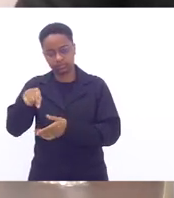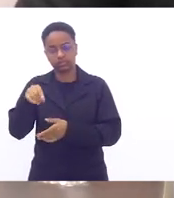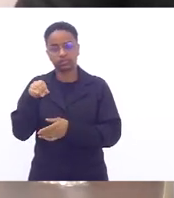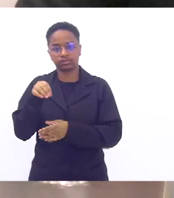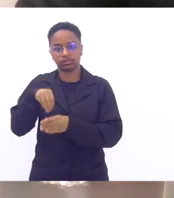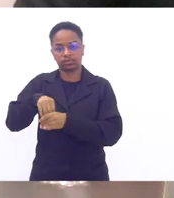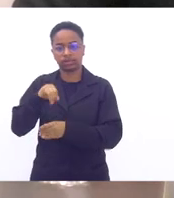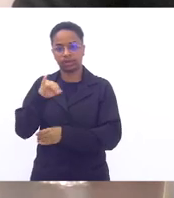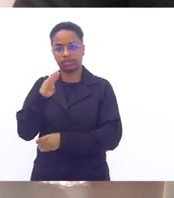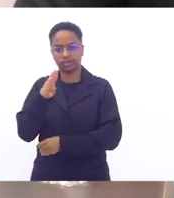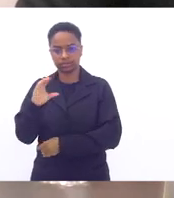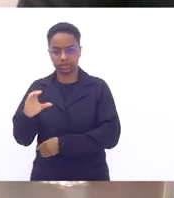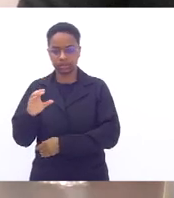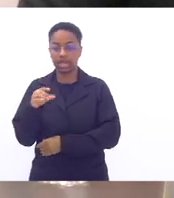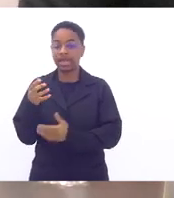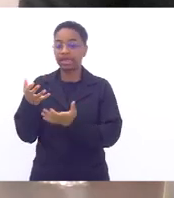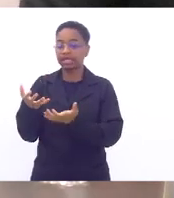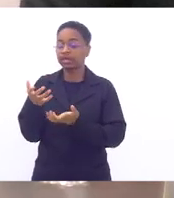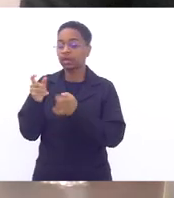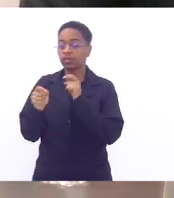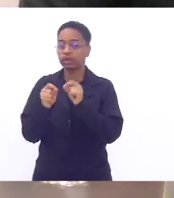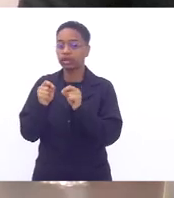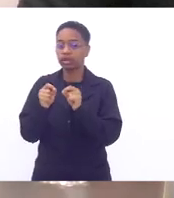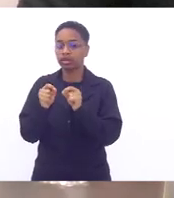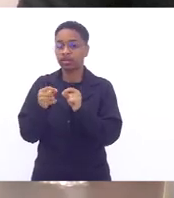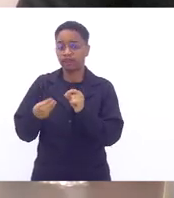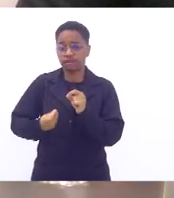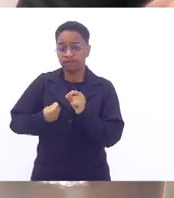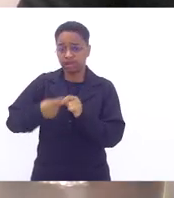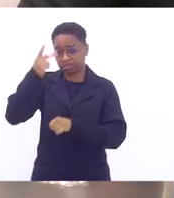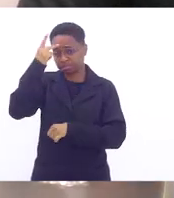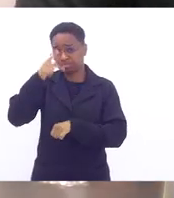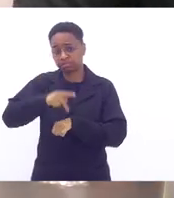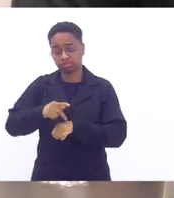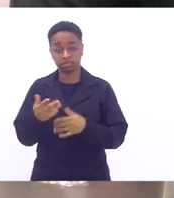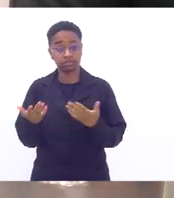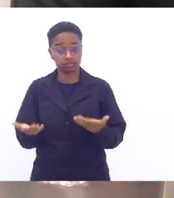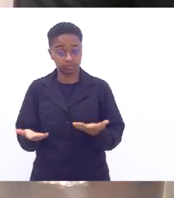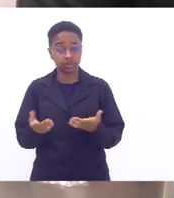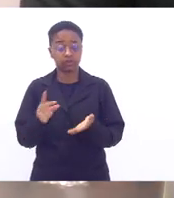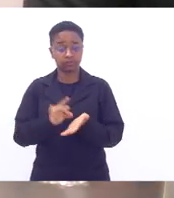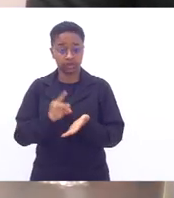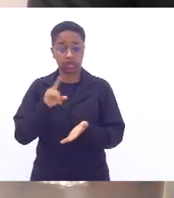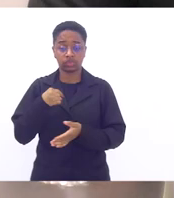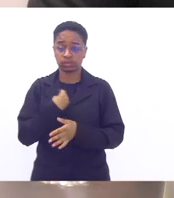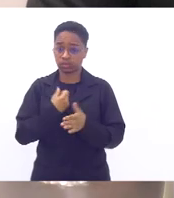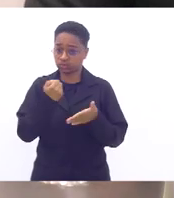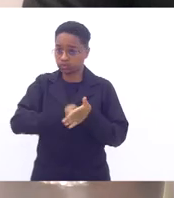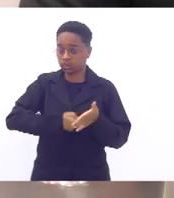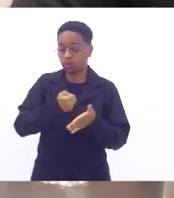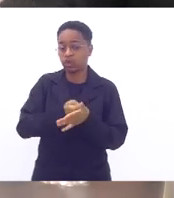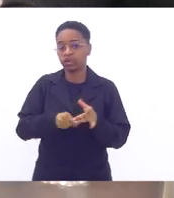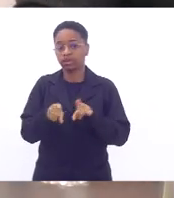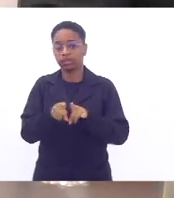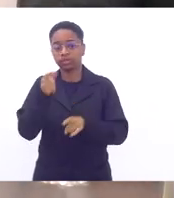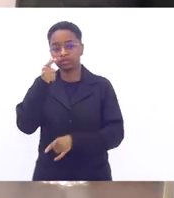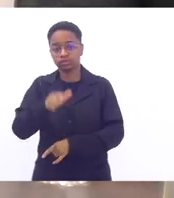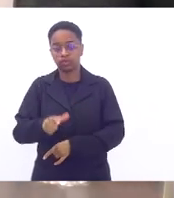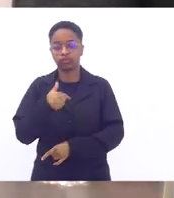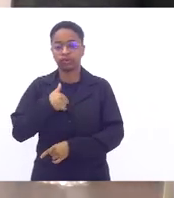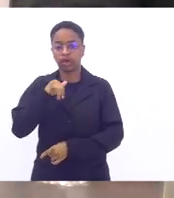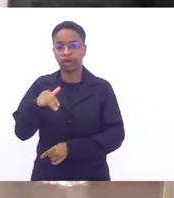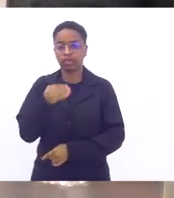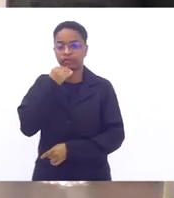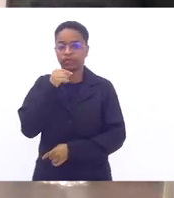Benjamin Constant eles querem sair de lá para ter uma vida autônoma então é essa a nossa luta e eu quero mais uma vez aproveitar